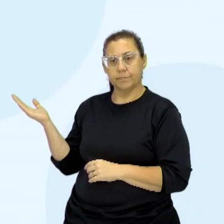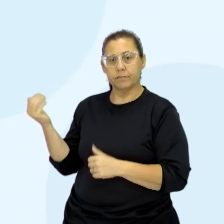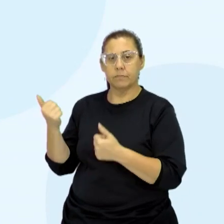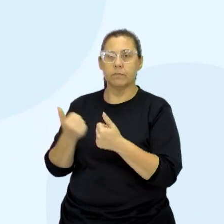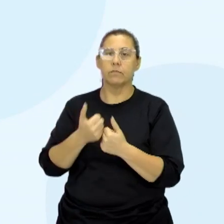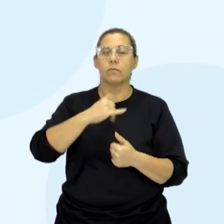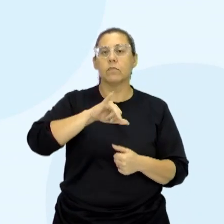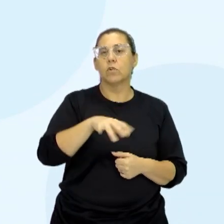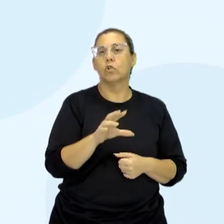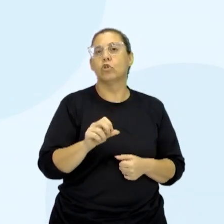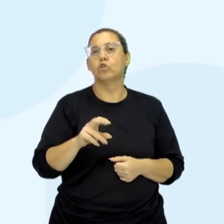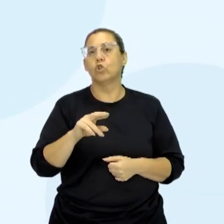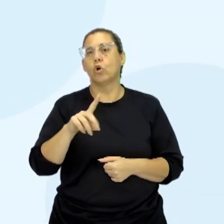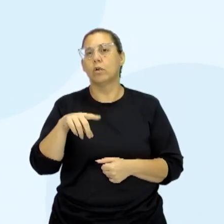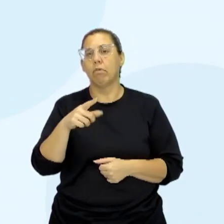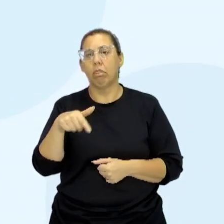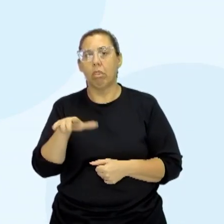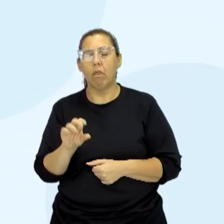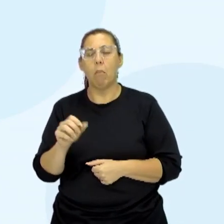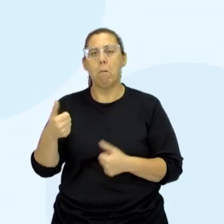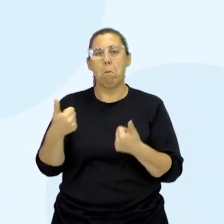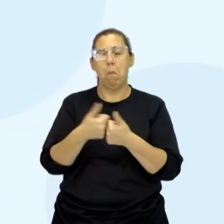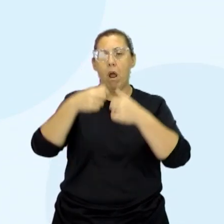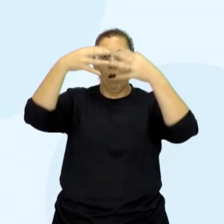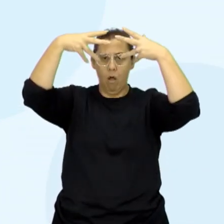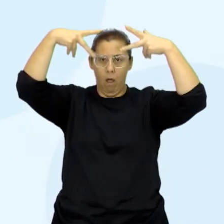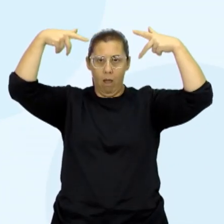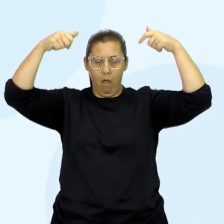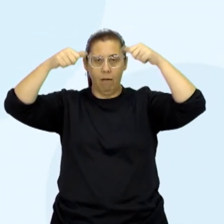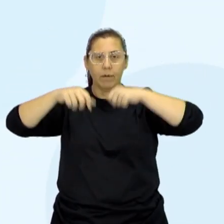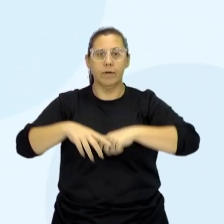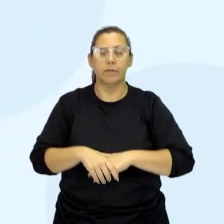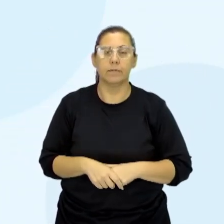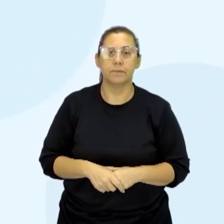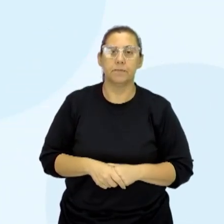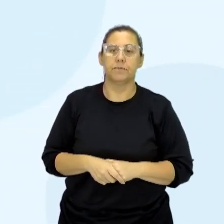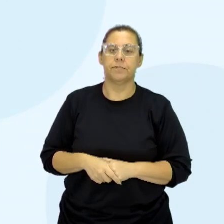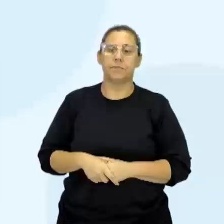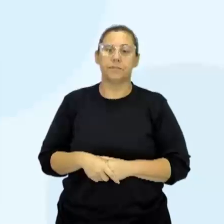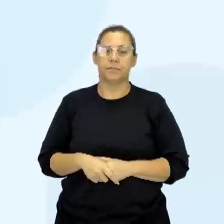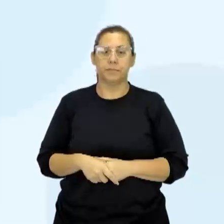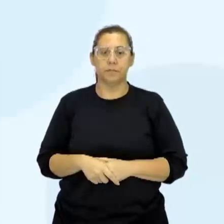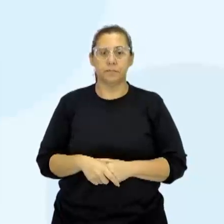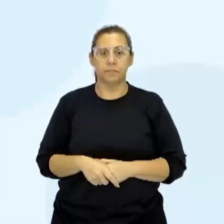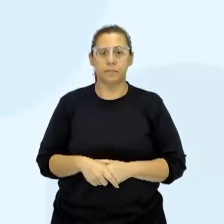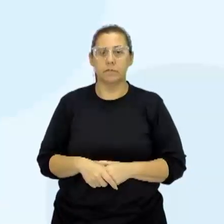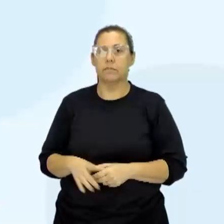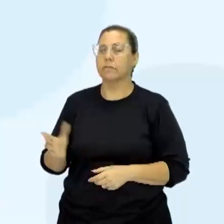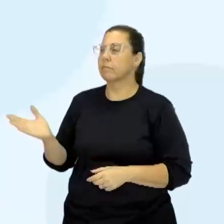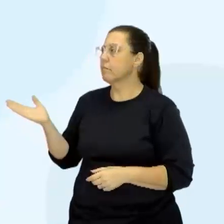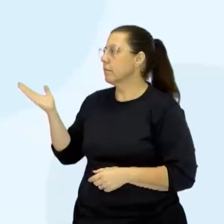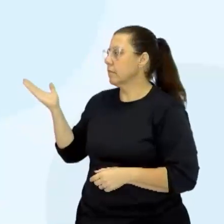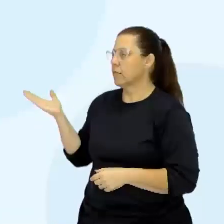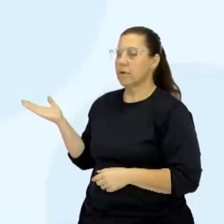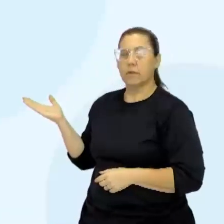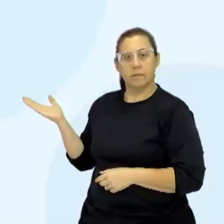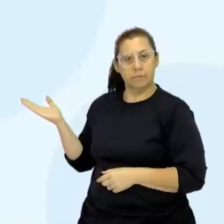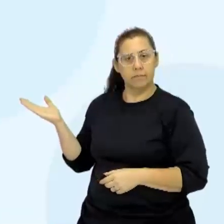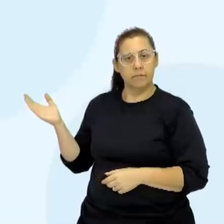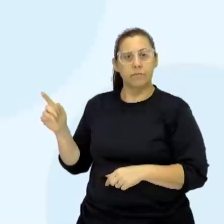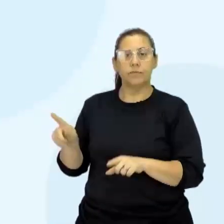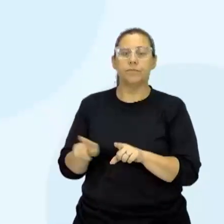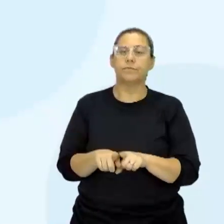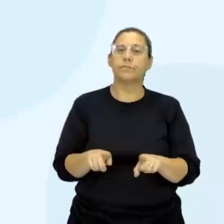na região do Acre. Vamos lá para a próxima já? Então, vamos lá para a próxima, tem a Reserva Extrativista